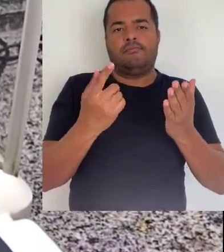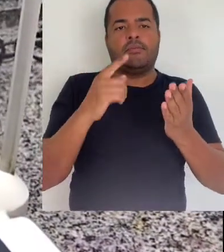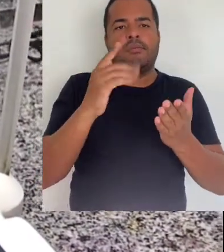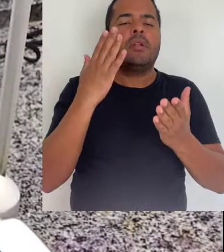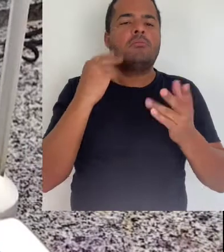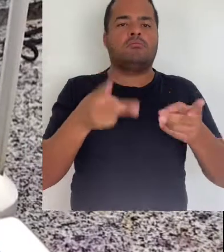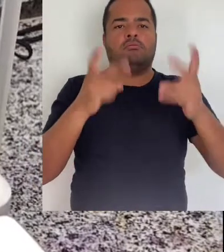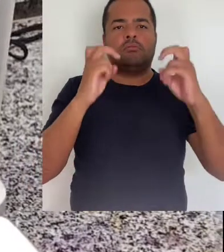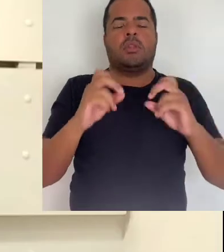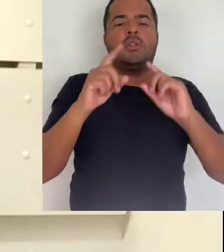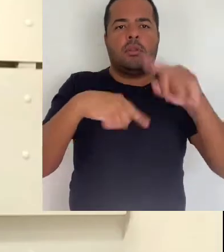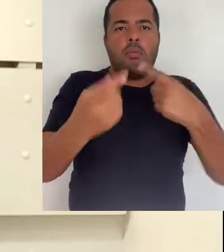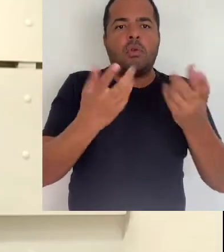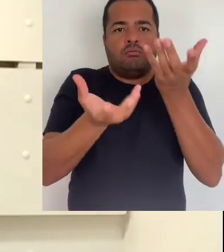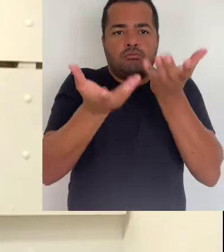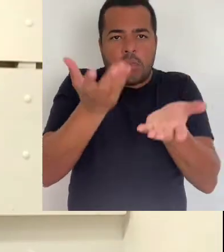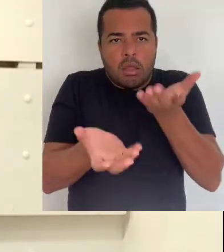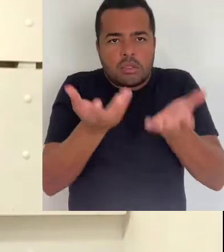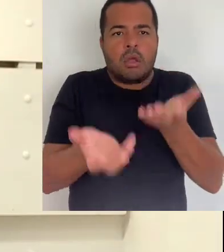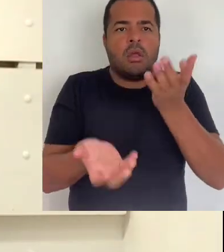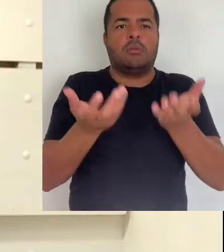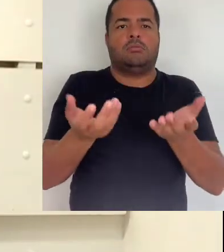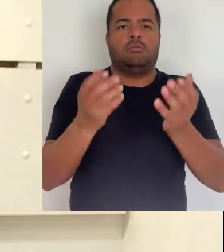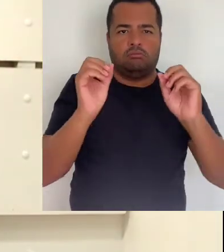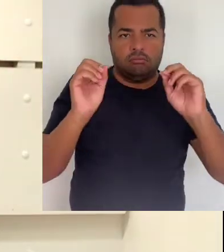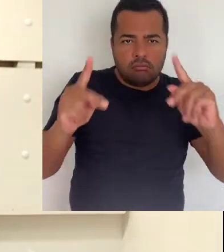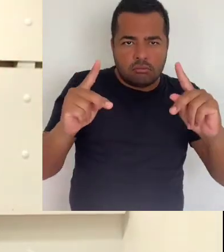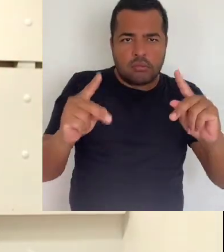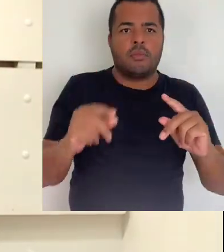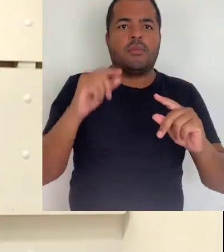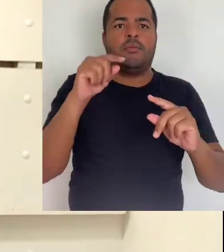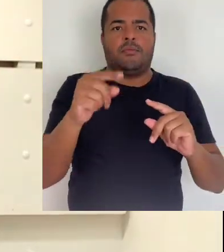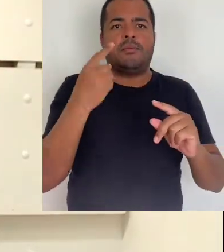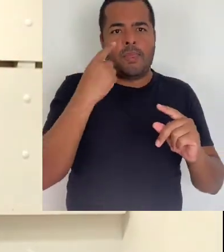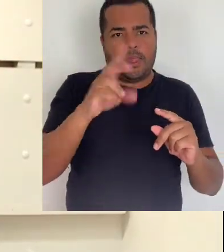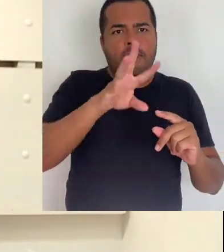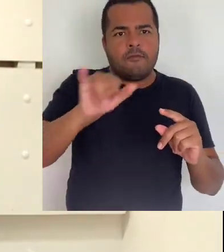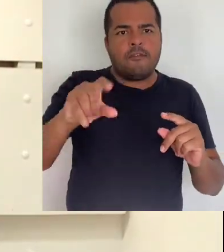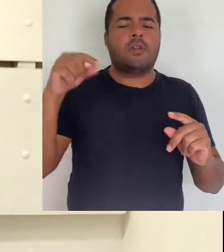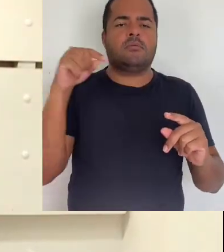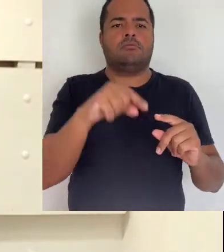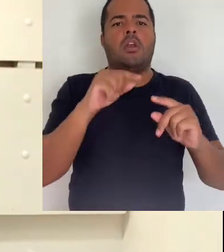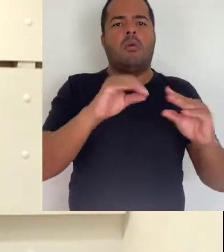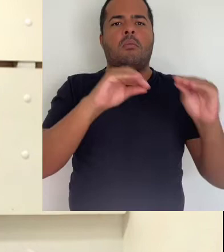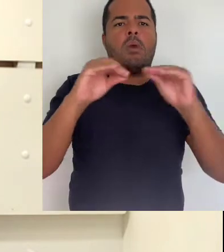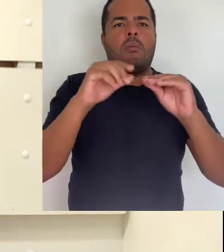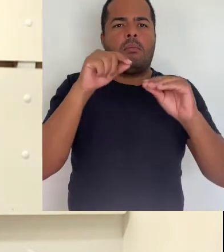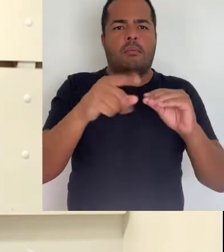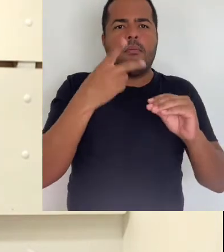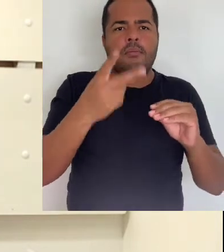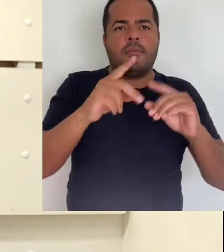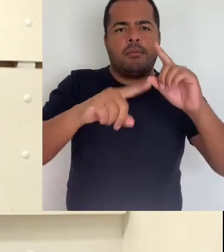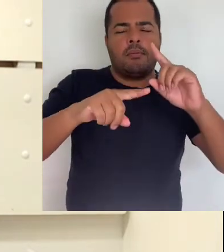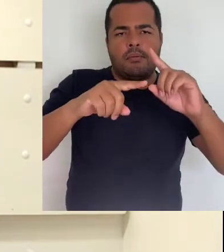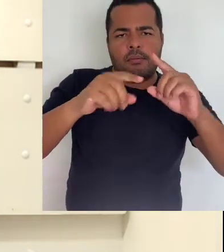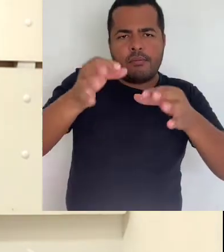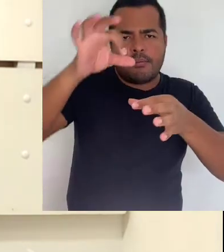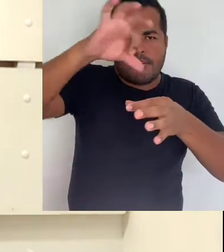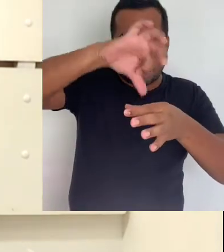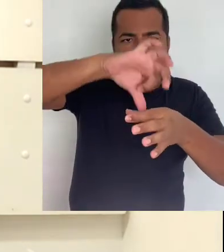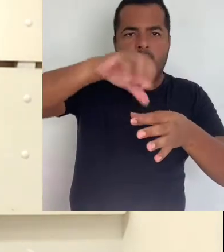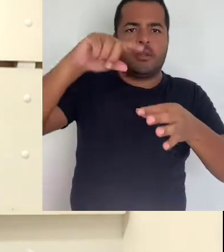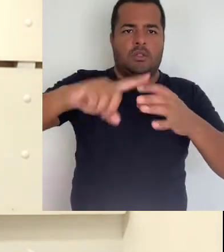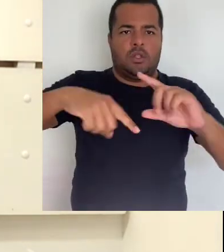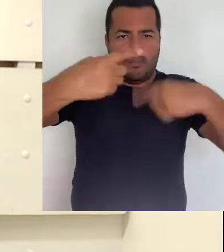nosso material. Pessoal, após a pesagem do balão, certo? Ao qual você vai transferir o